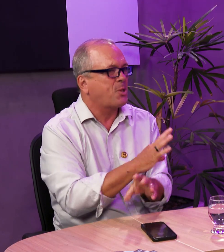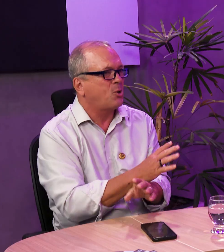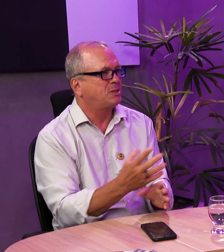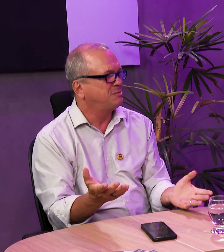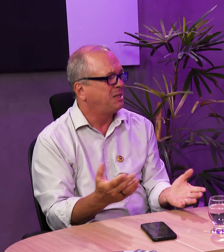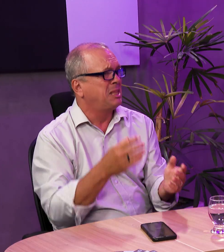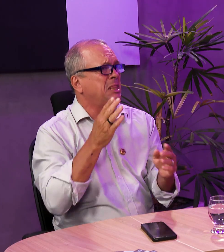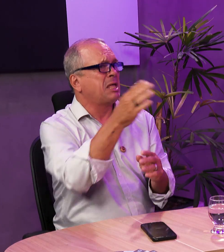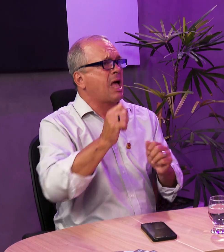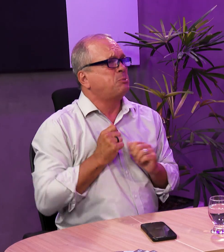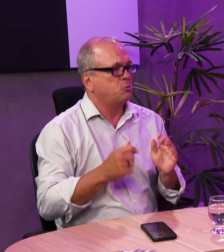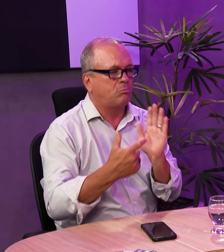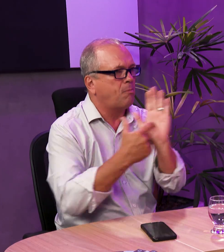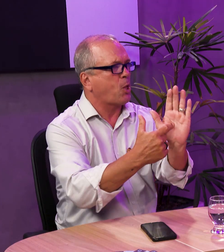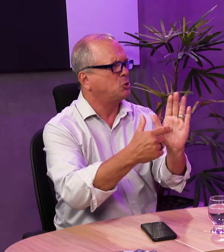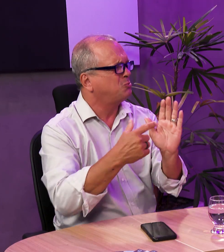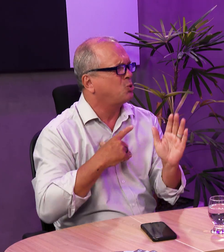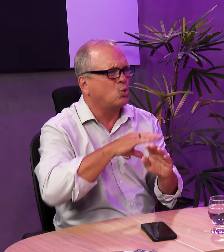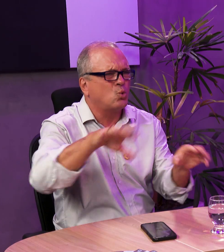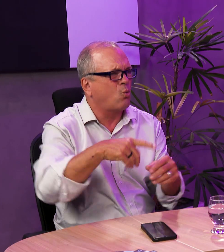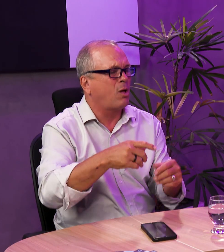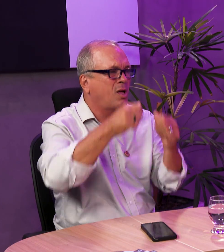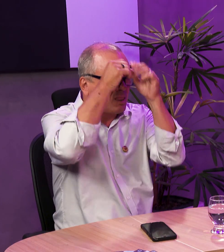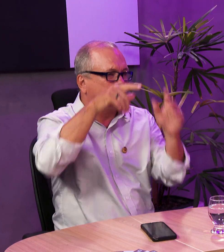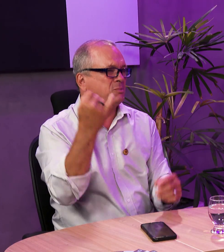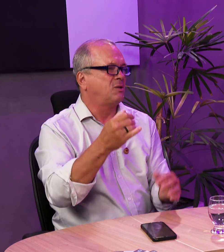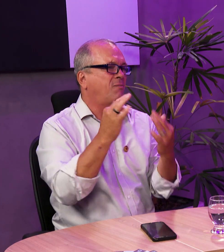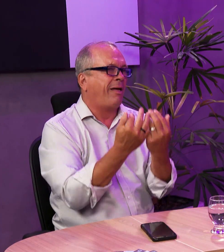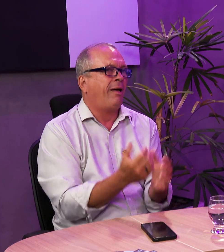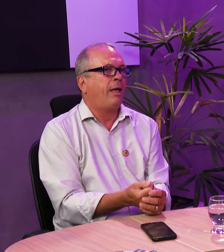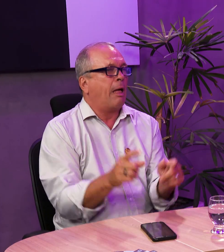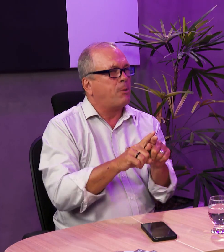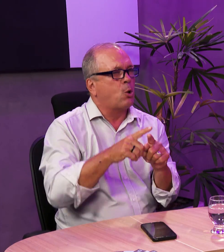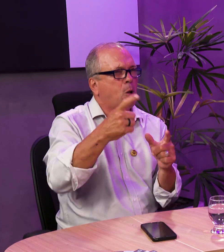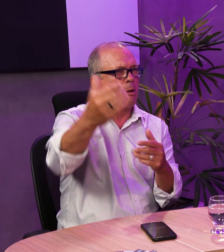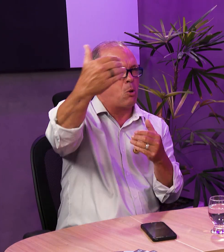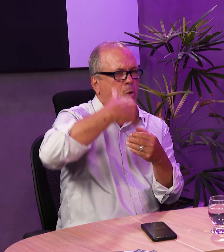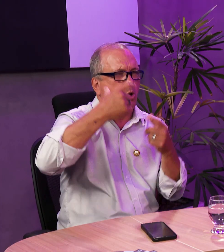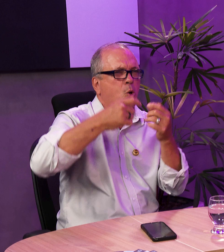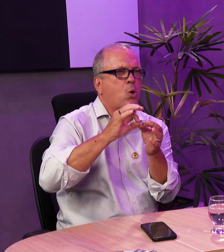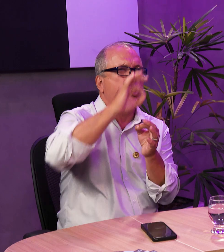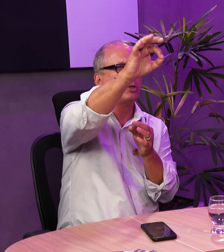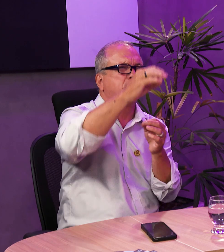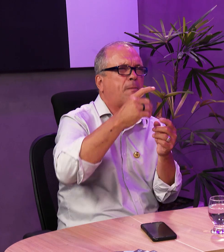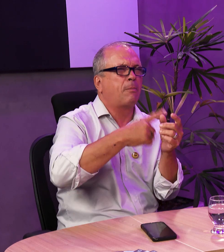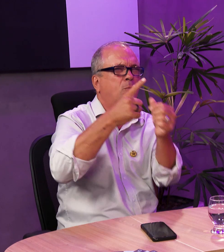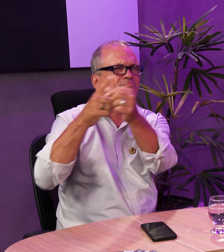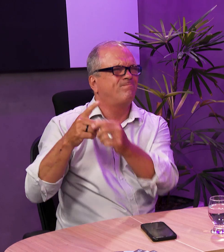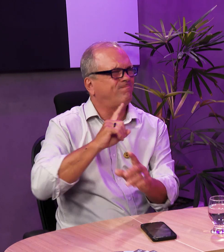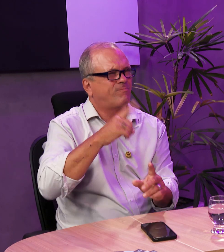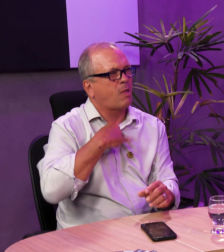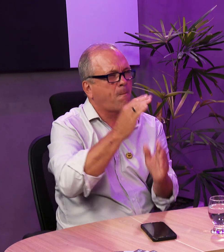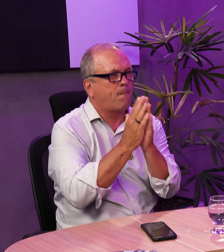é acessibilidade para as crianças, algum material que não machuque. e que traga conforto e